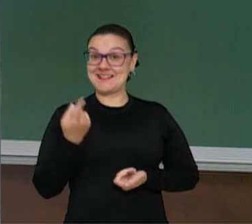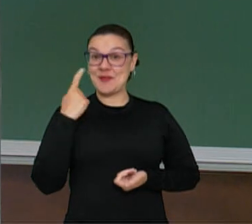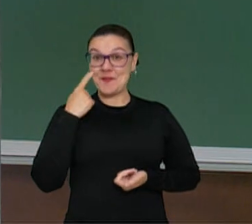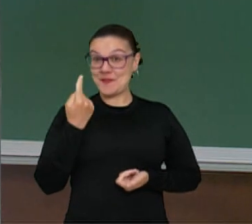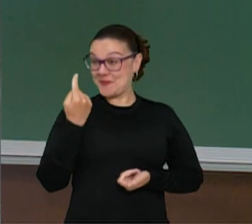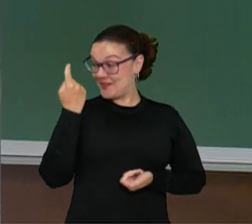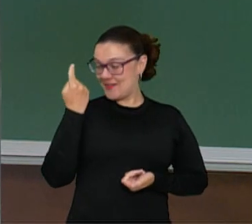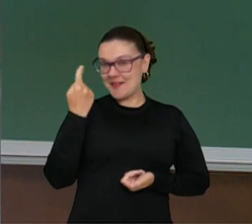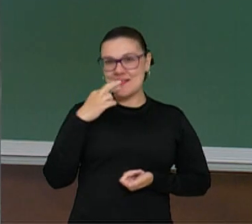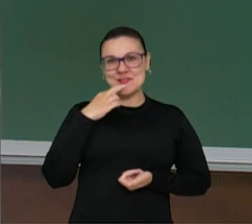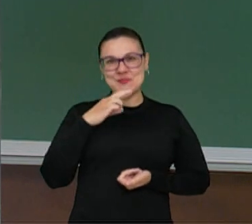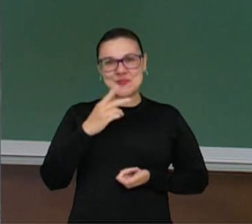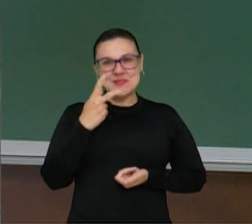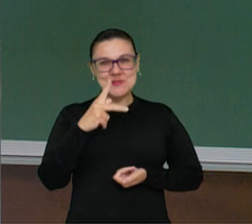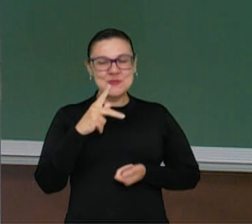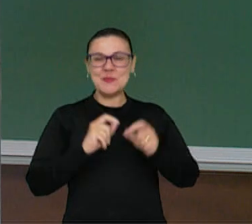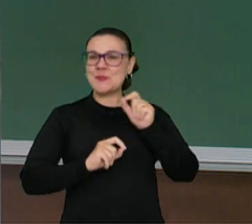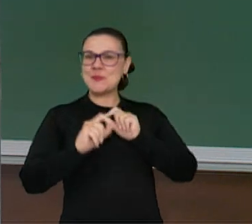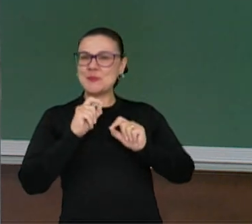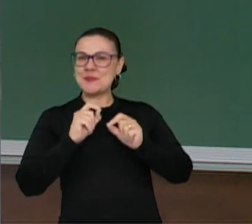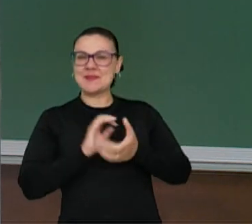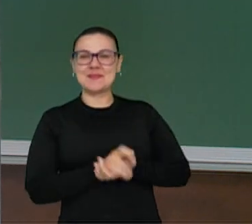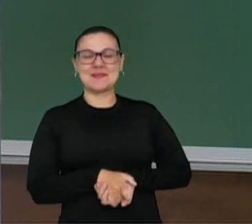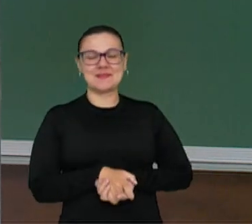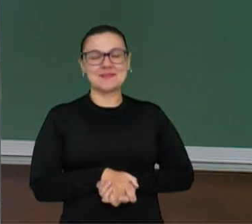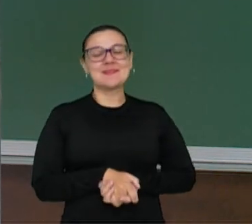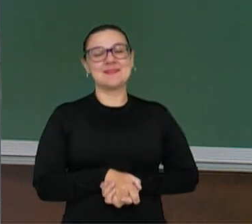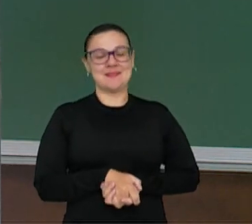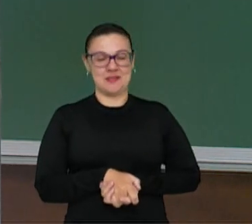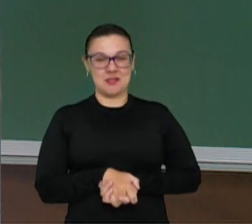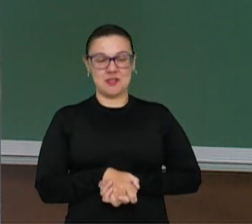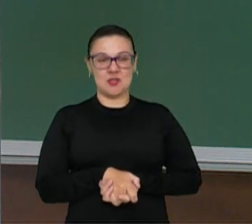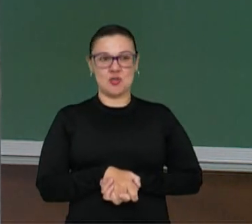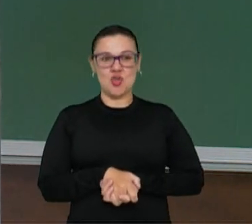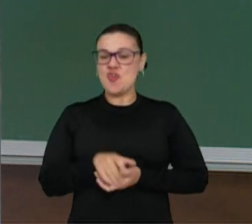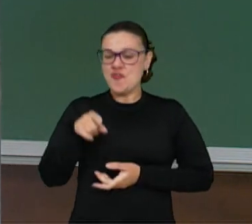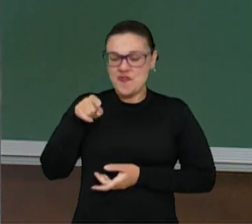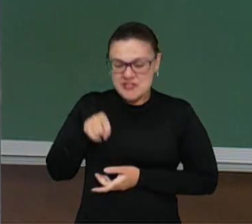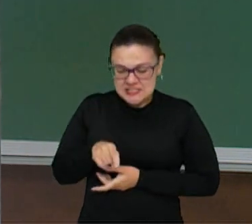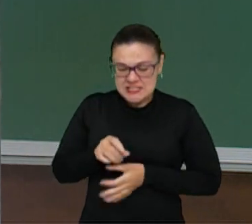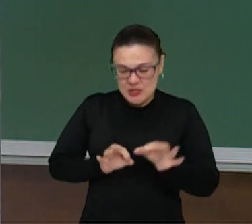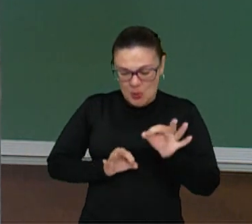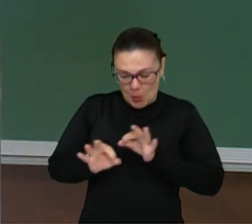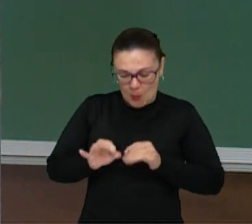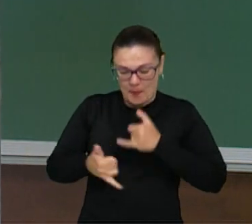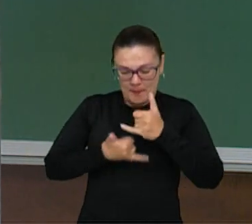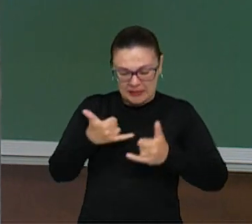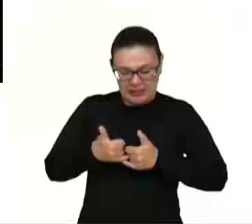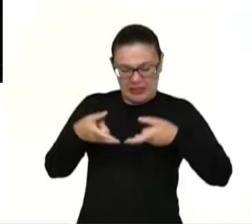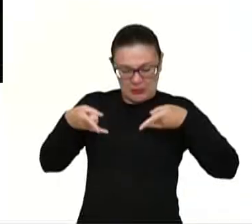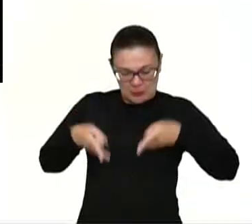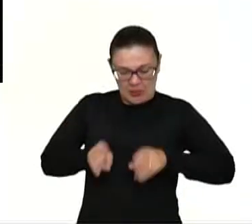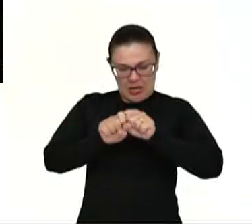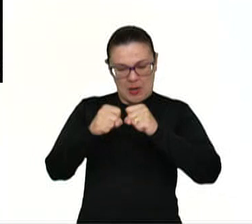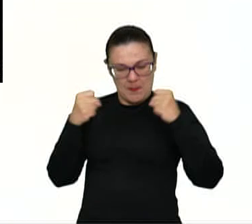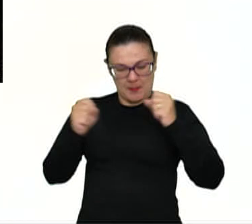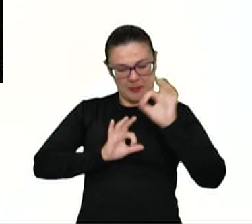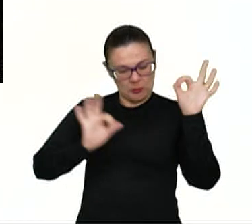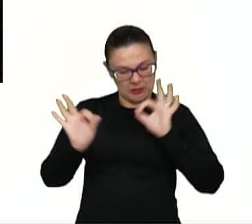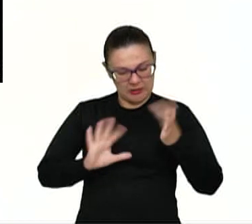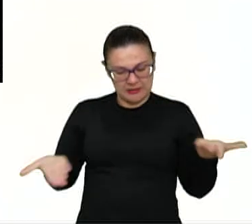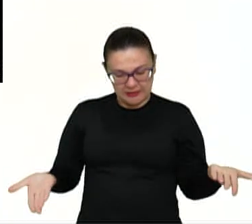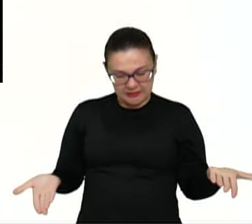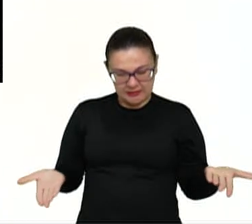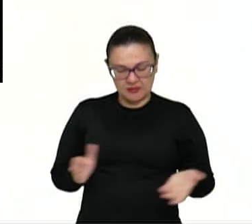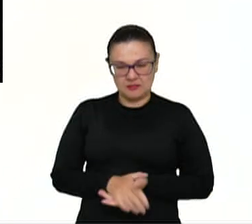Vamos lá então? Vamos ver o que você respondeu para mim? Então aqui, você não arruma os brinquedos, não arruma a cama, não arruma o armário,